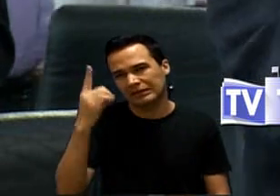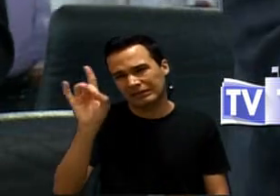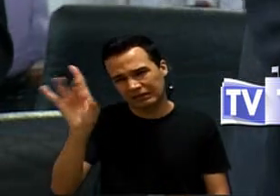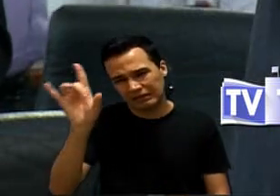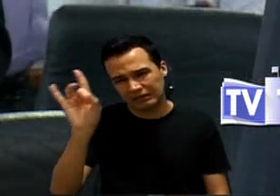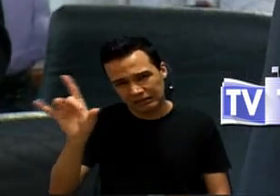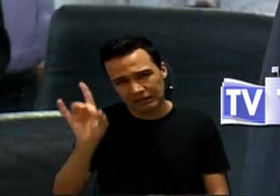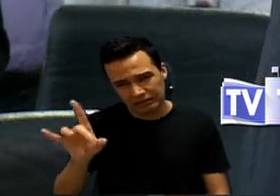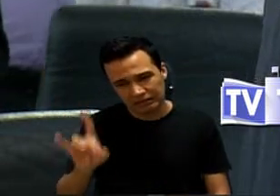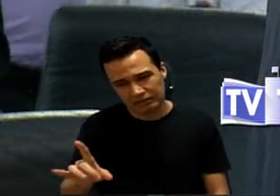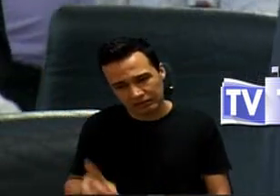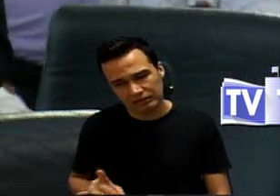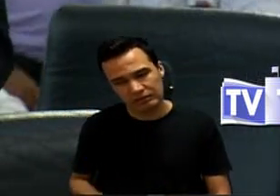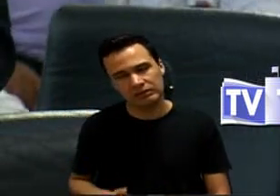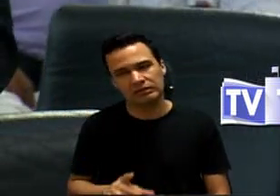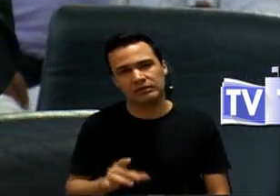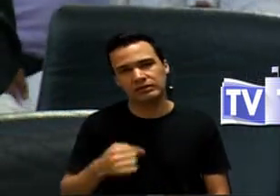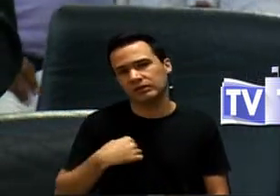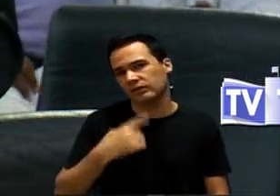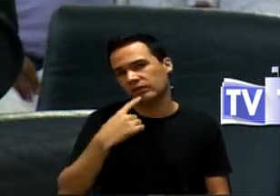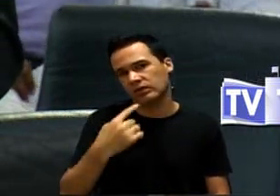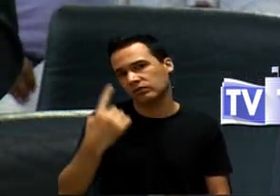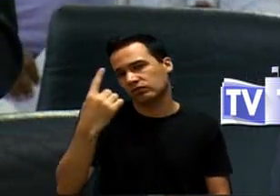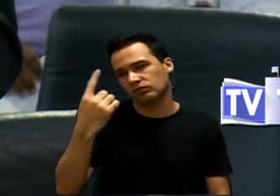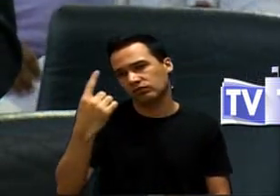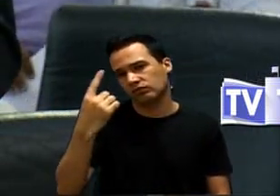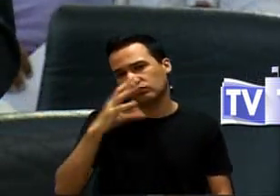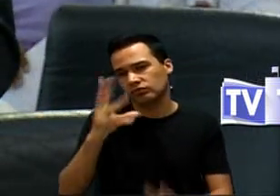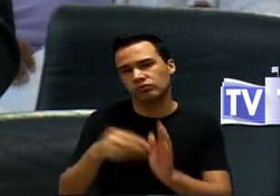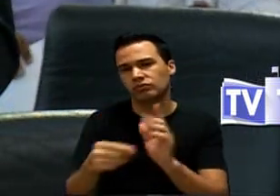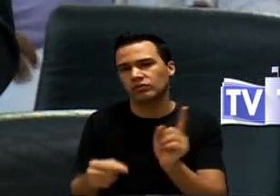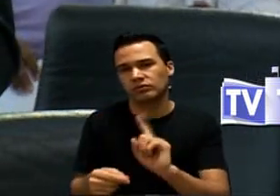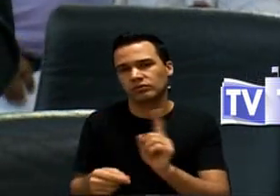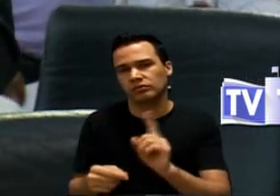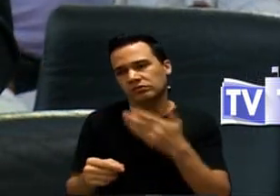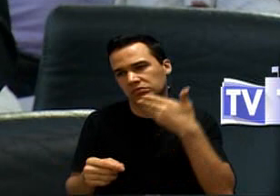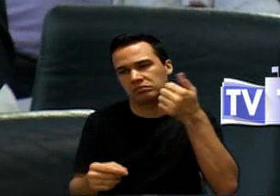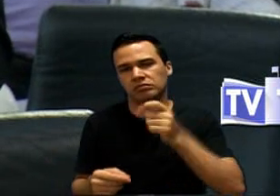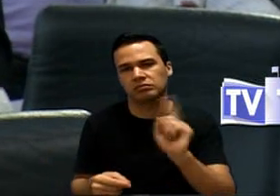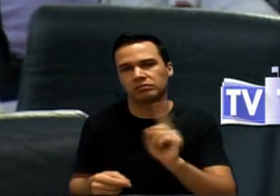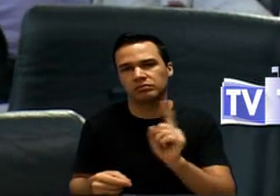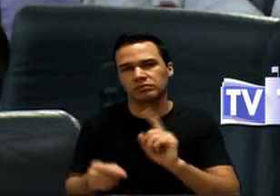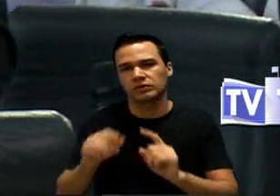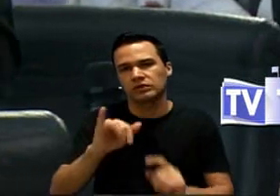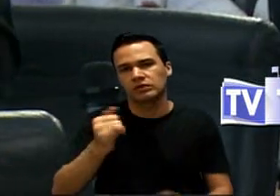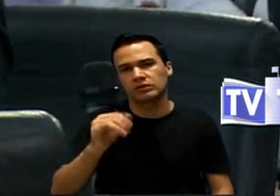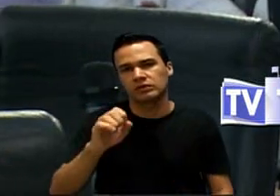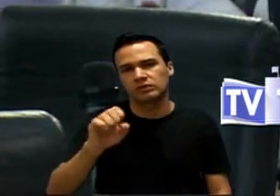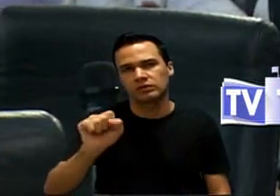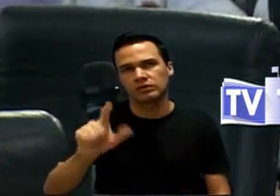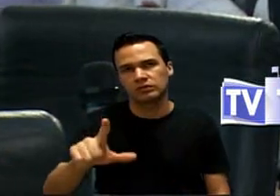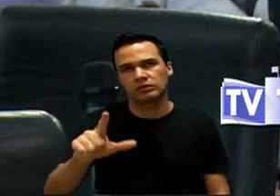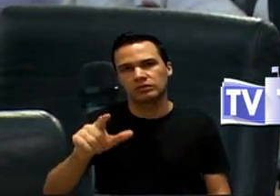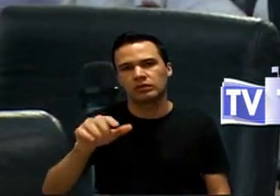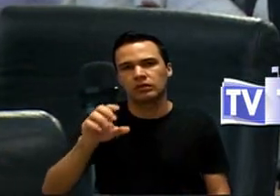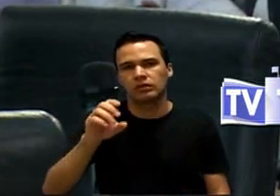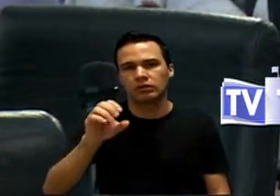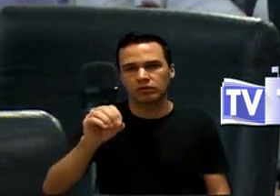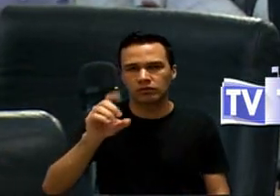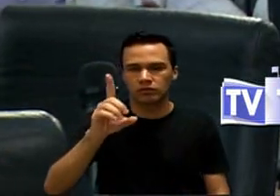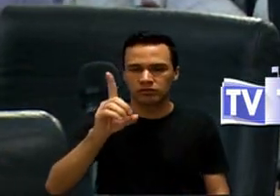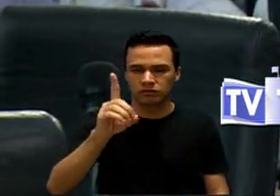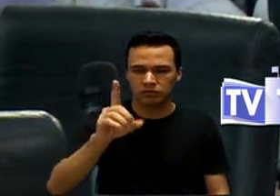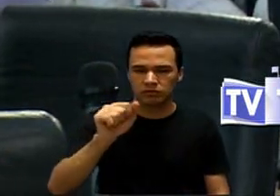aqui, porque senão se eu falo um, não fale outro, não fica legal. Pastor Joel de Ponte, pastor Odair